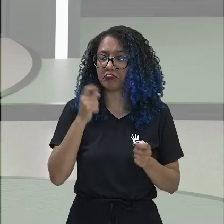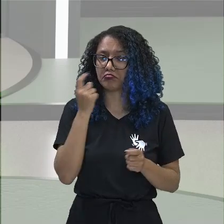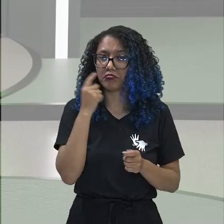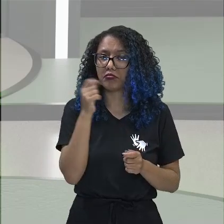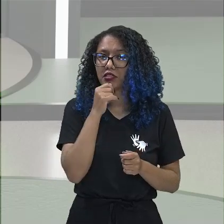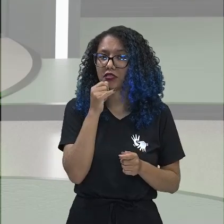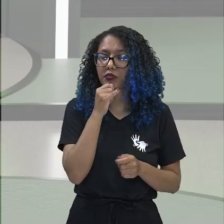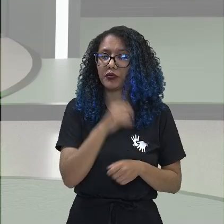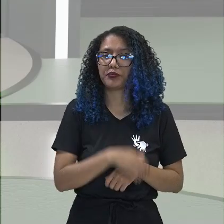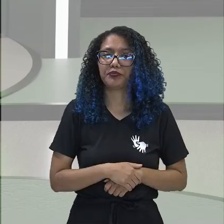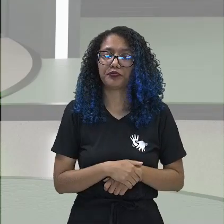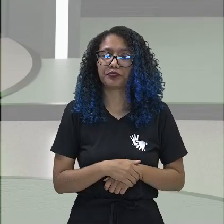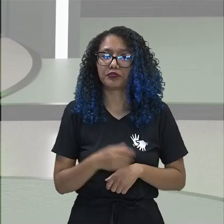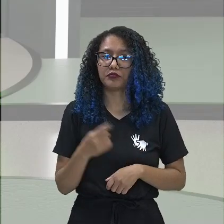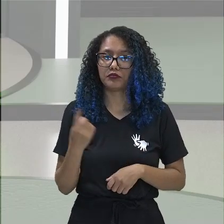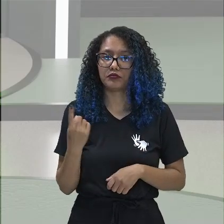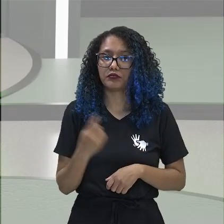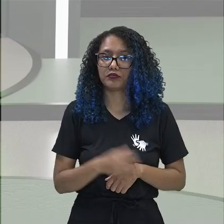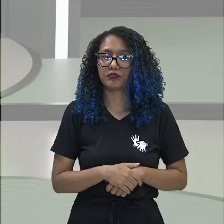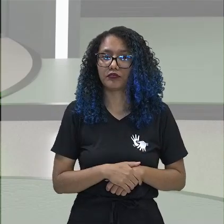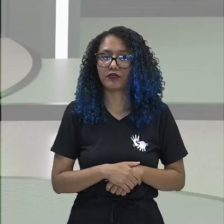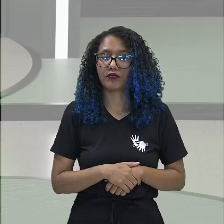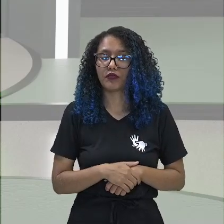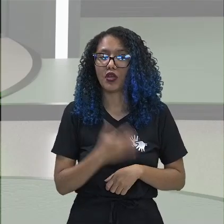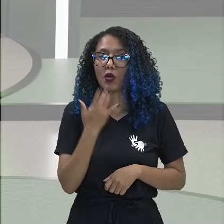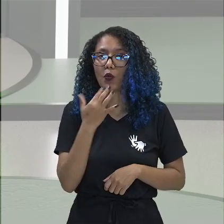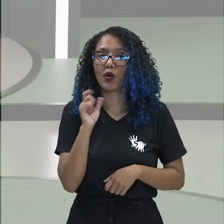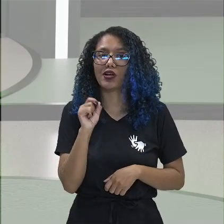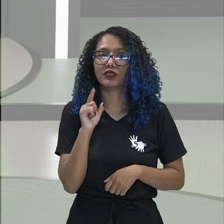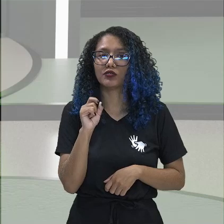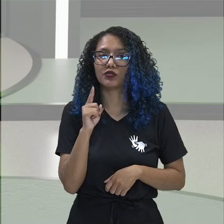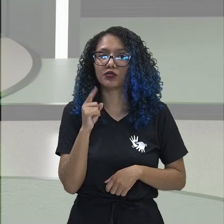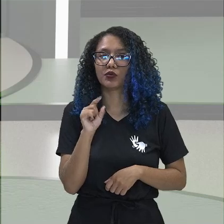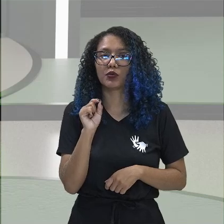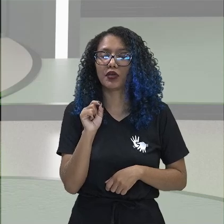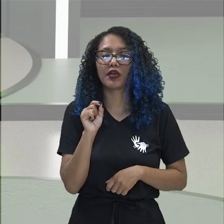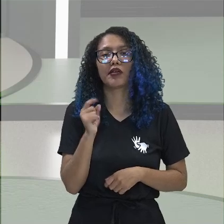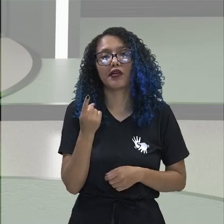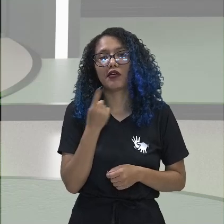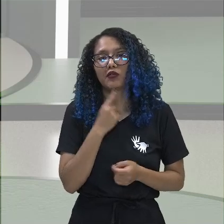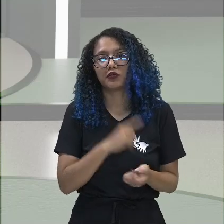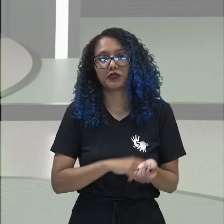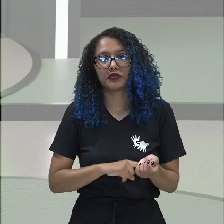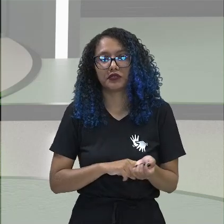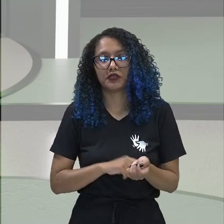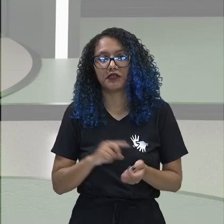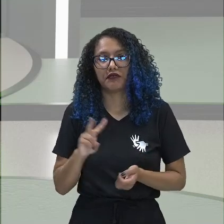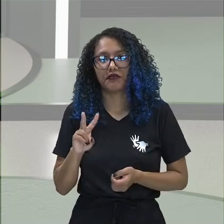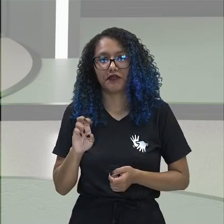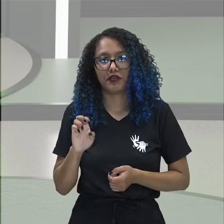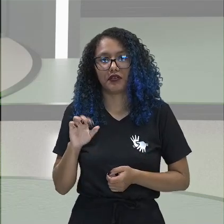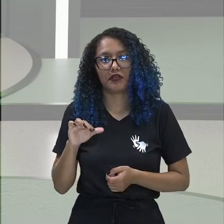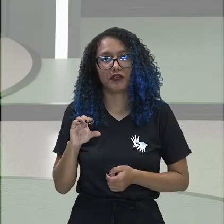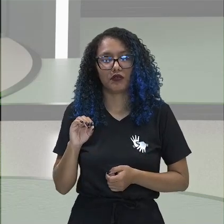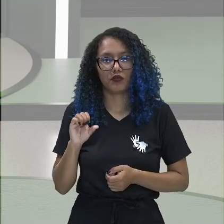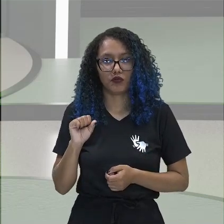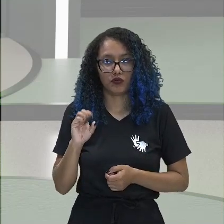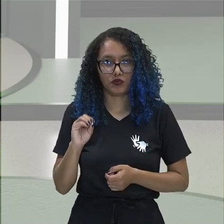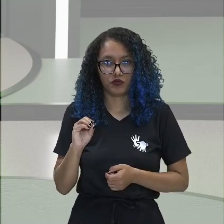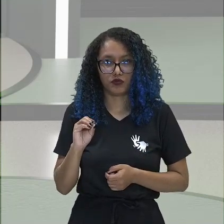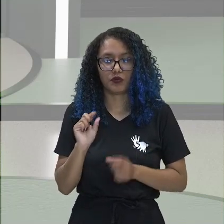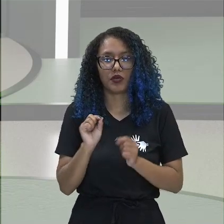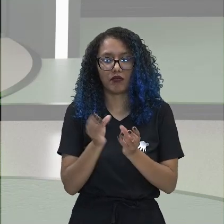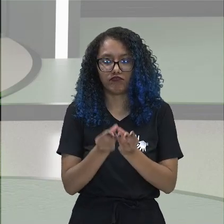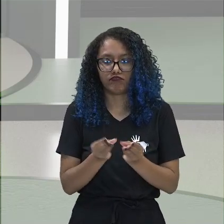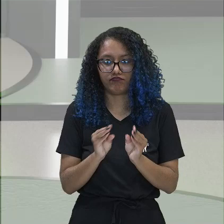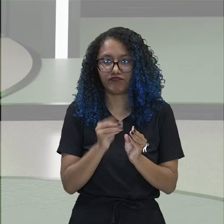então nós temos ali, ó, em azul o sangue venoso, em que a hemoglobina, as hemácias,